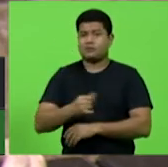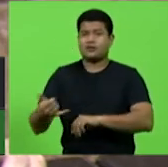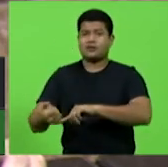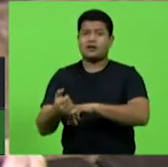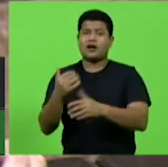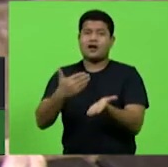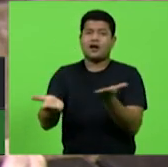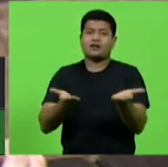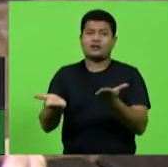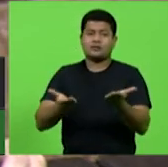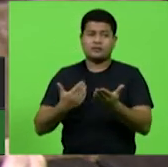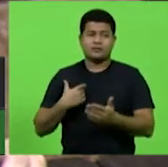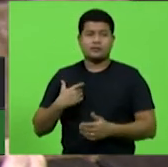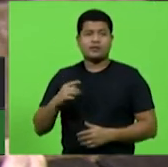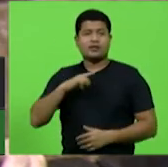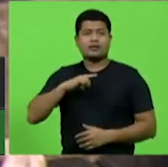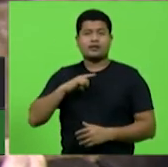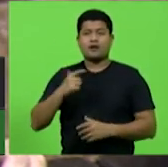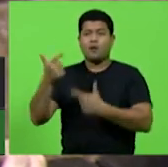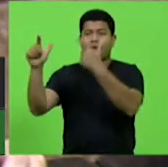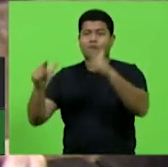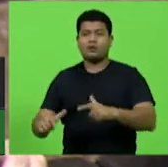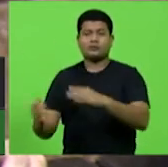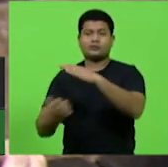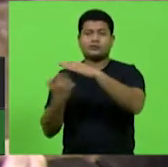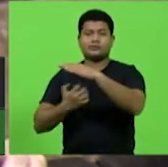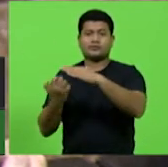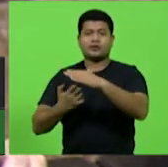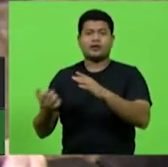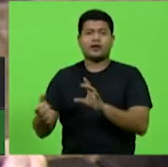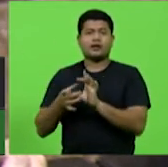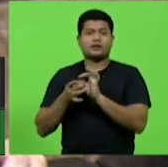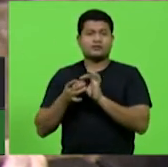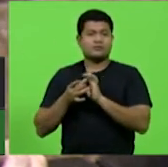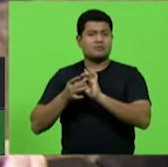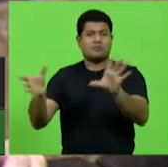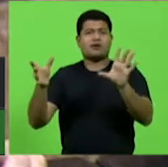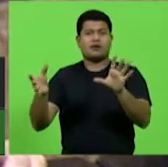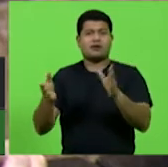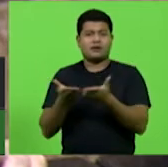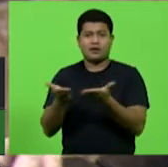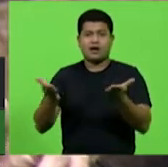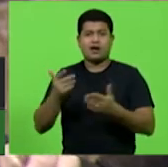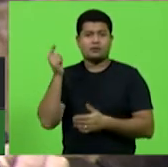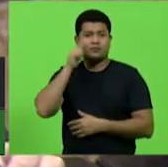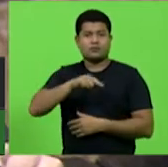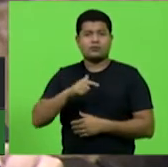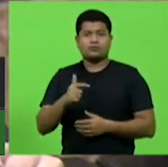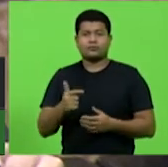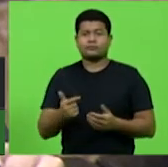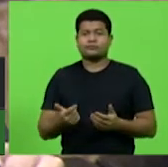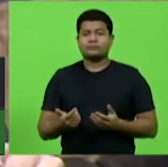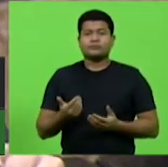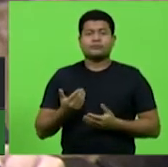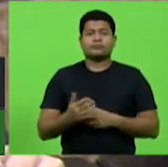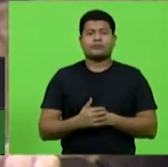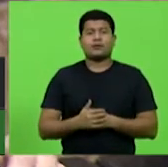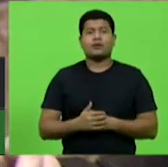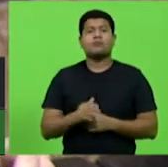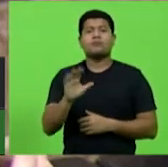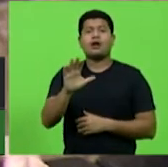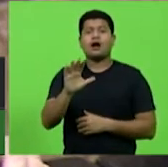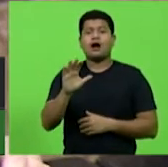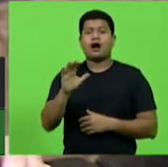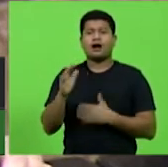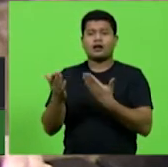mercado, para permitir que novas empresas possam oferecer serviços aos catarinenses. Quem ganha com isso? Quem